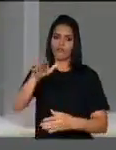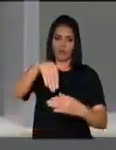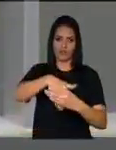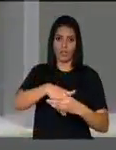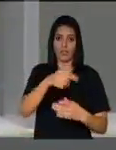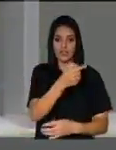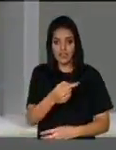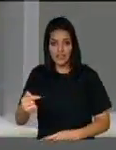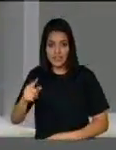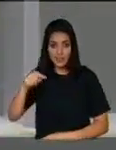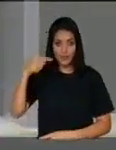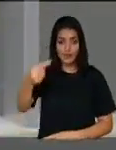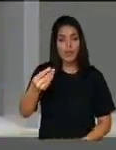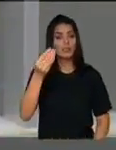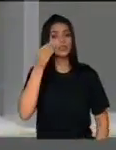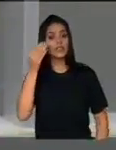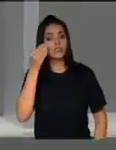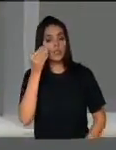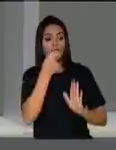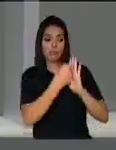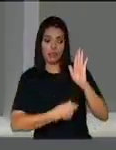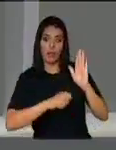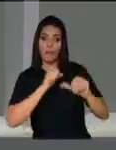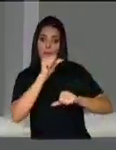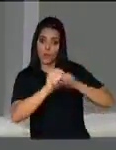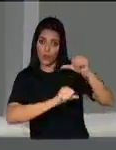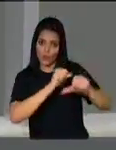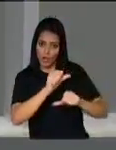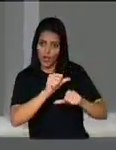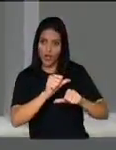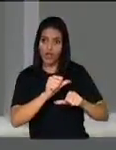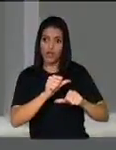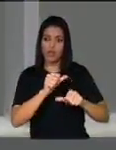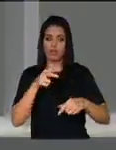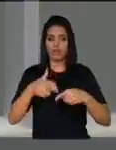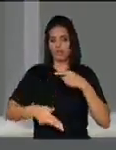semana que vem vamos tentar alterar o texto. Deputado Jarbas.